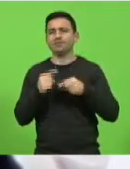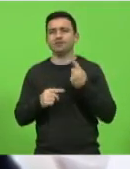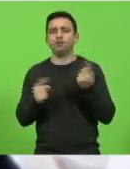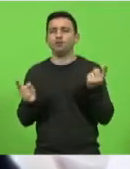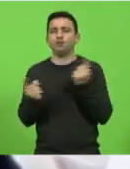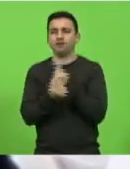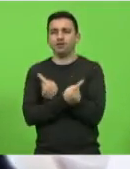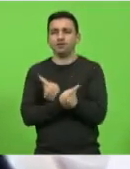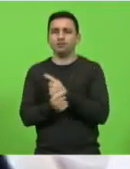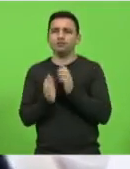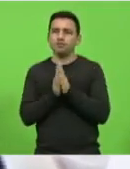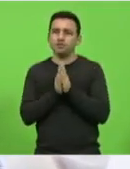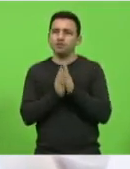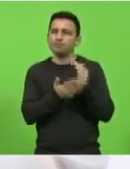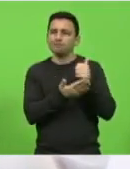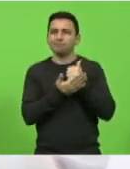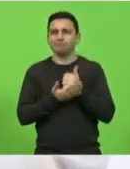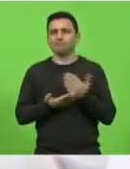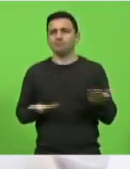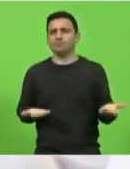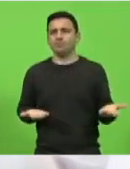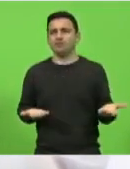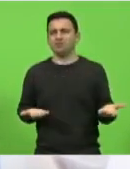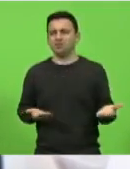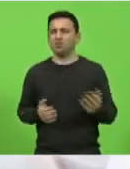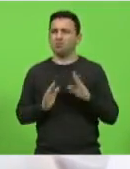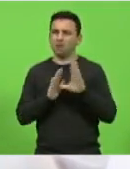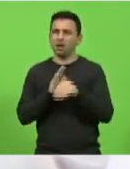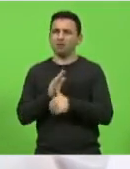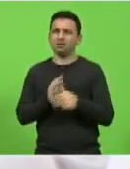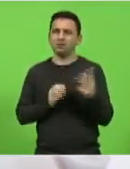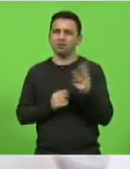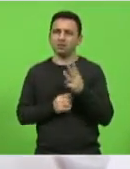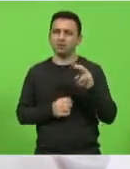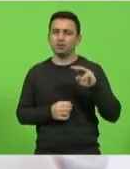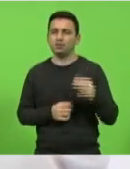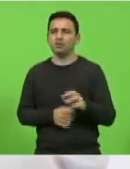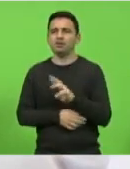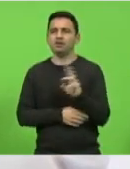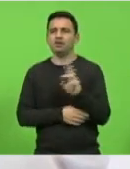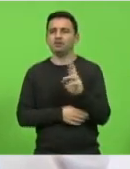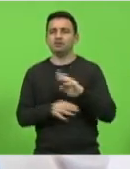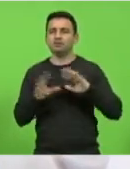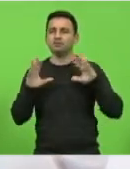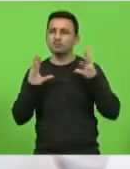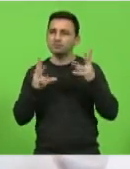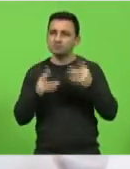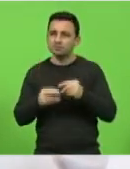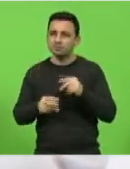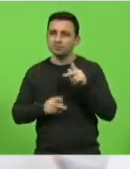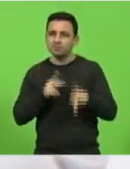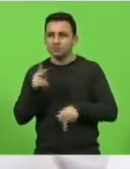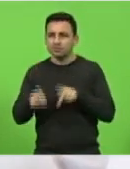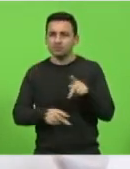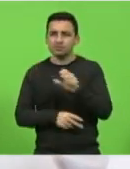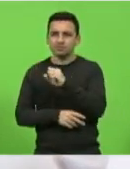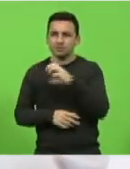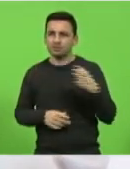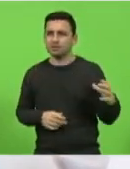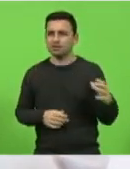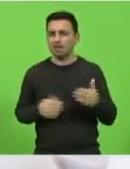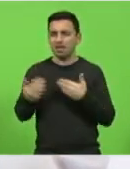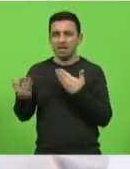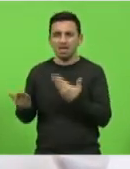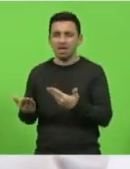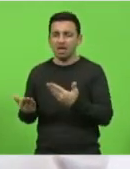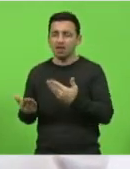vênia, roubaram 33 milhões de reais do bolso de cada um dos catarinenses, debaixo do nariz do governador Moisés, e